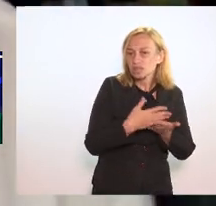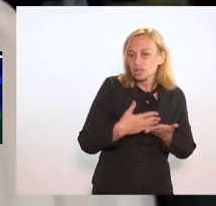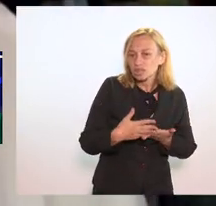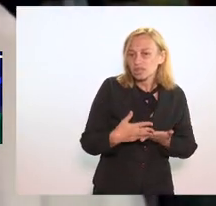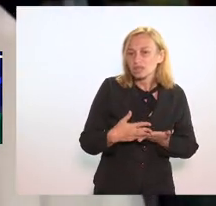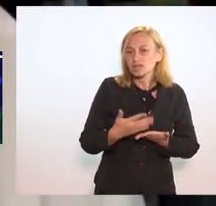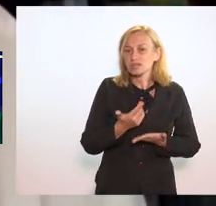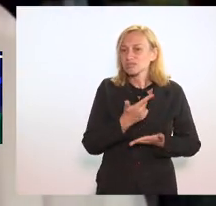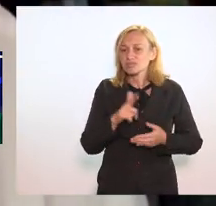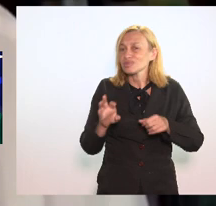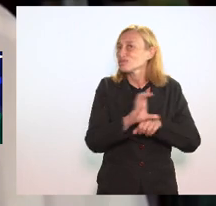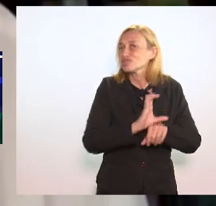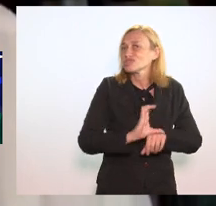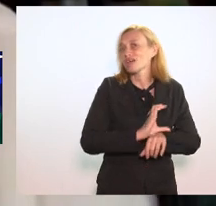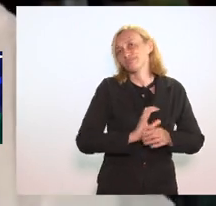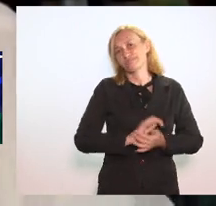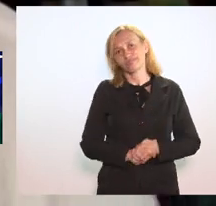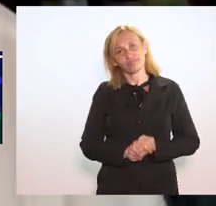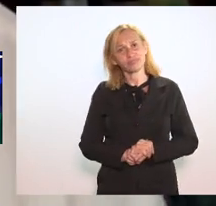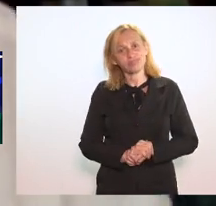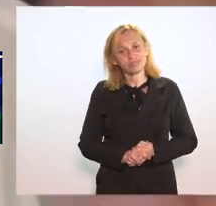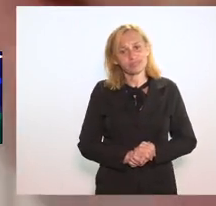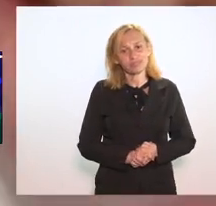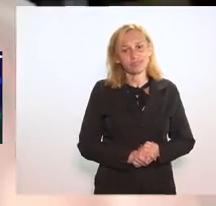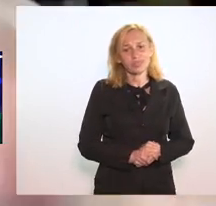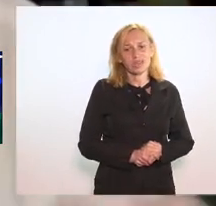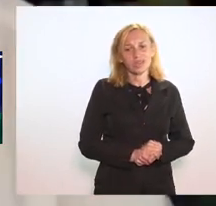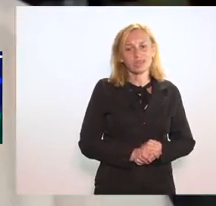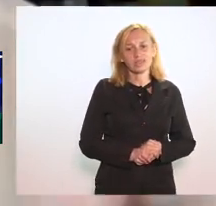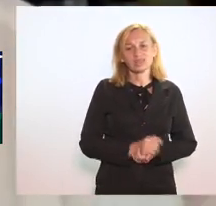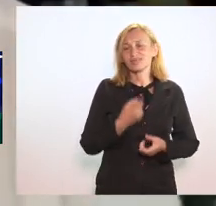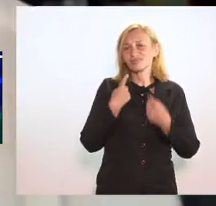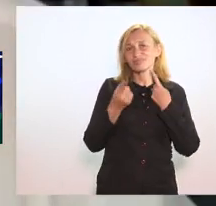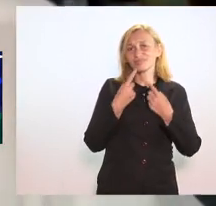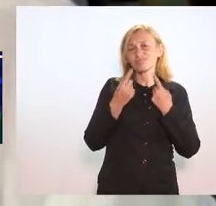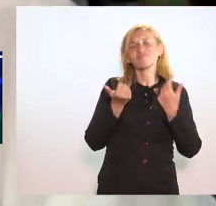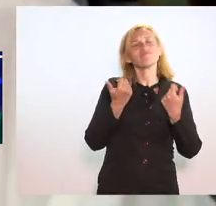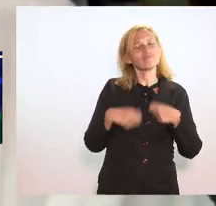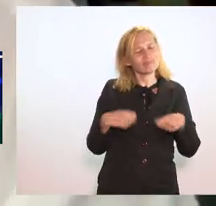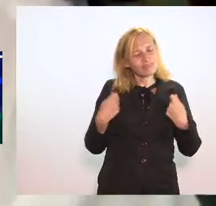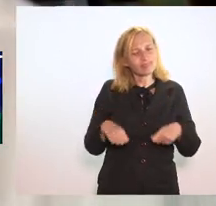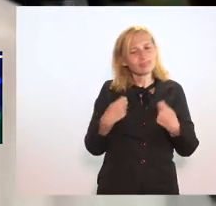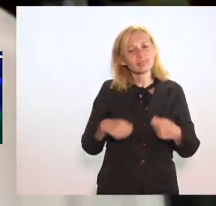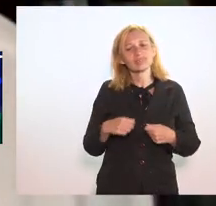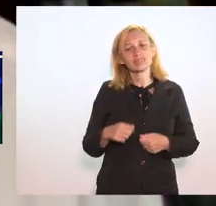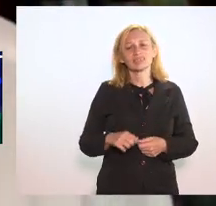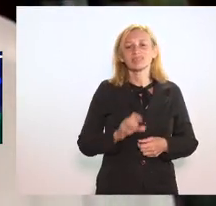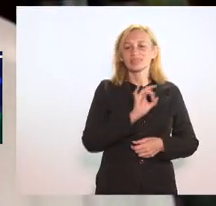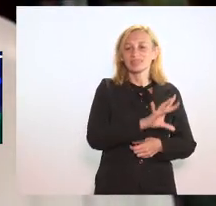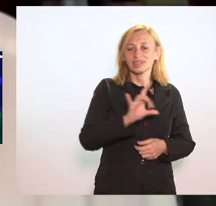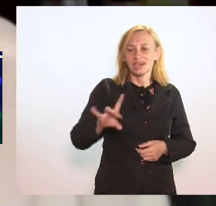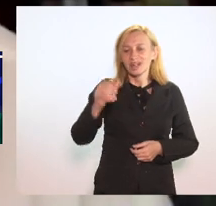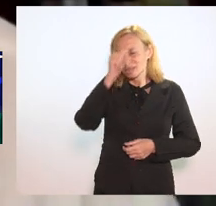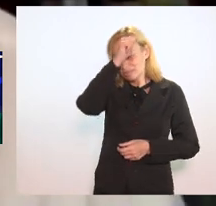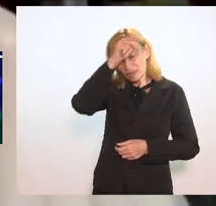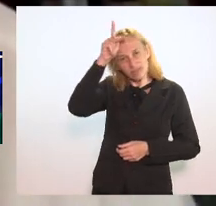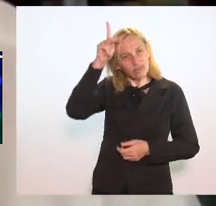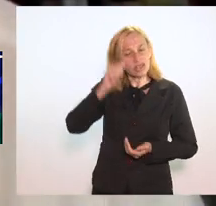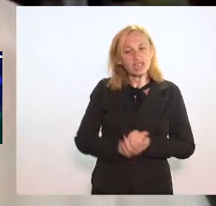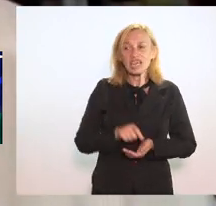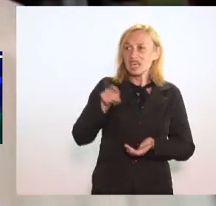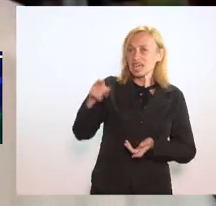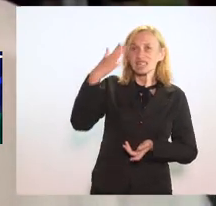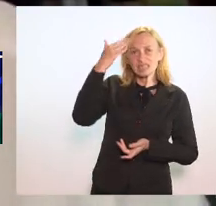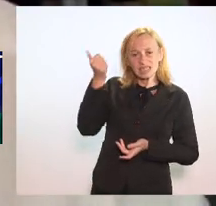opinião é inconstitucional da prejudicado que esse debate que fica ser ficar os prefeitos e